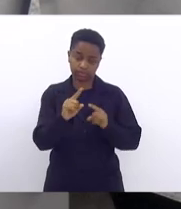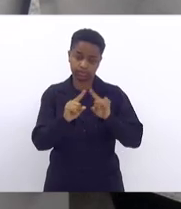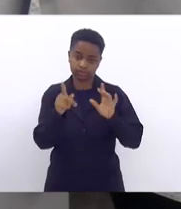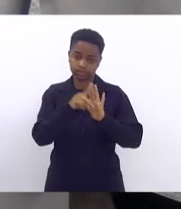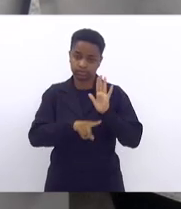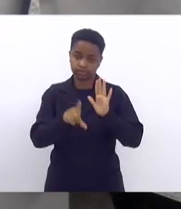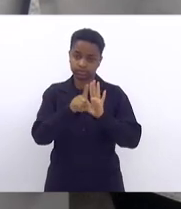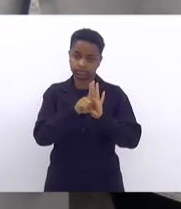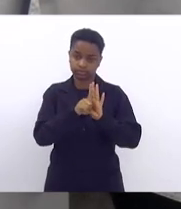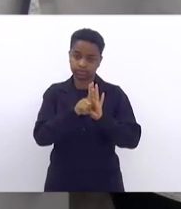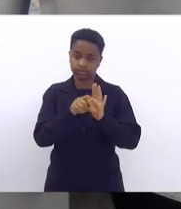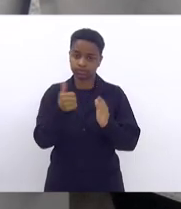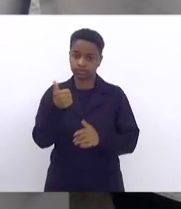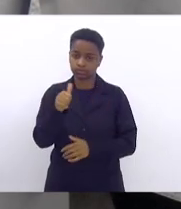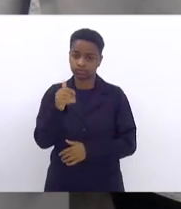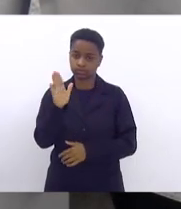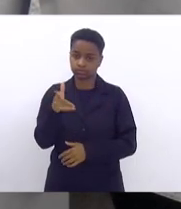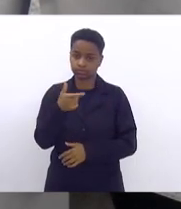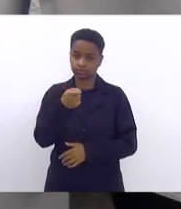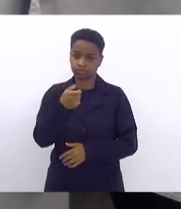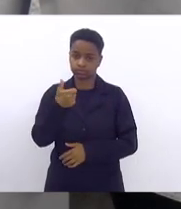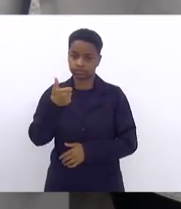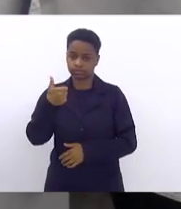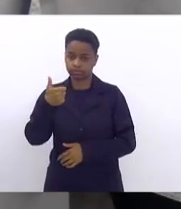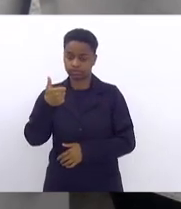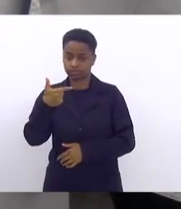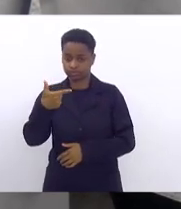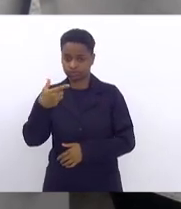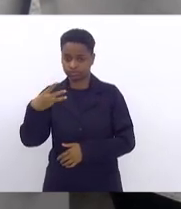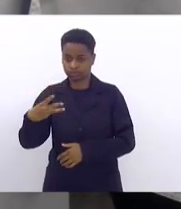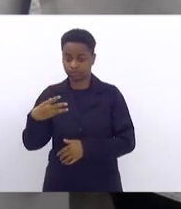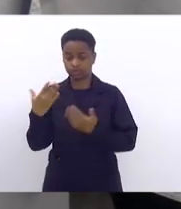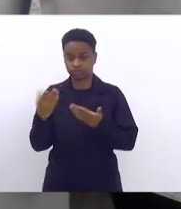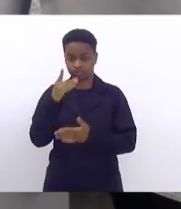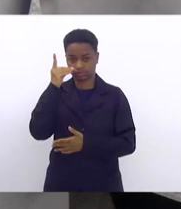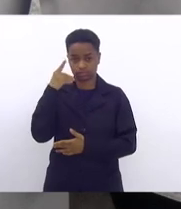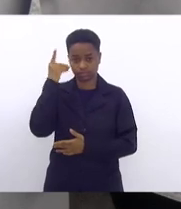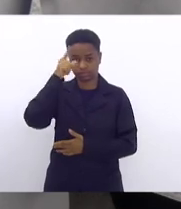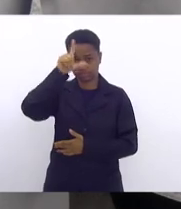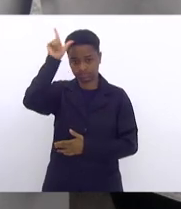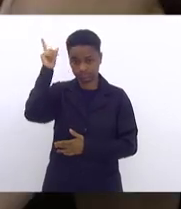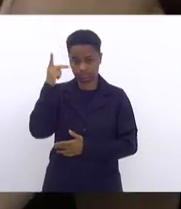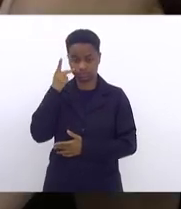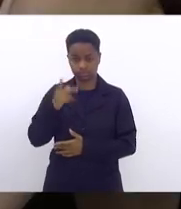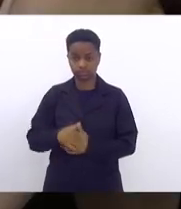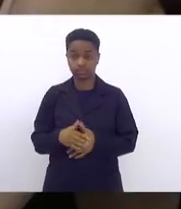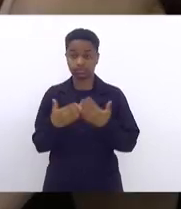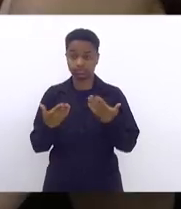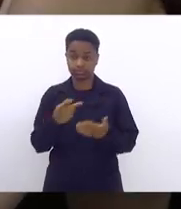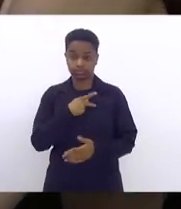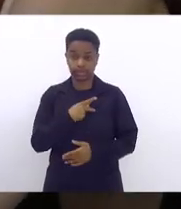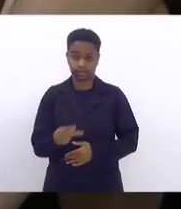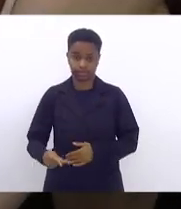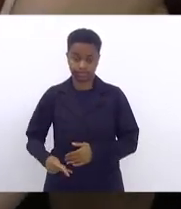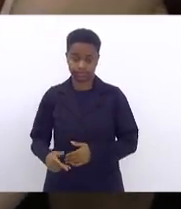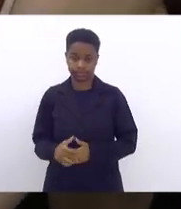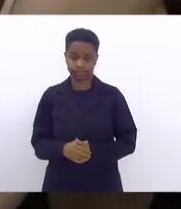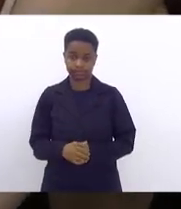PLC 11 de 2023. Enfim, deputado Luiz Paulo para discussão. Senhor presidente,